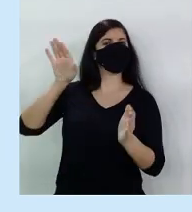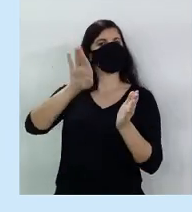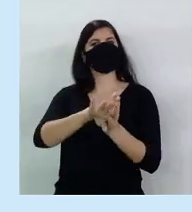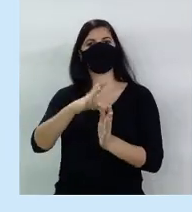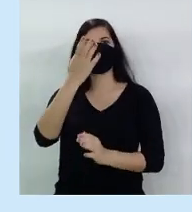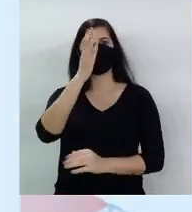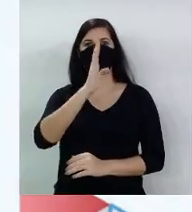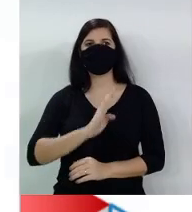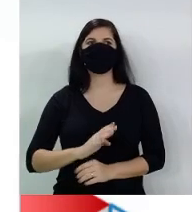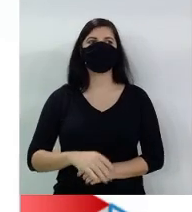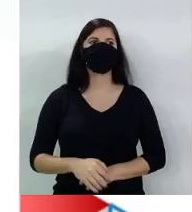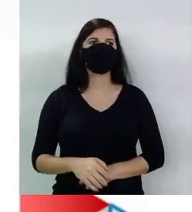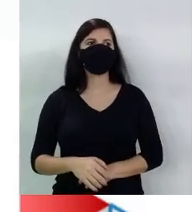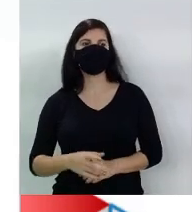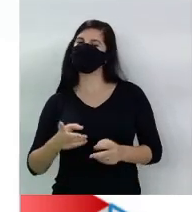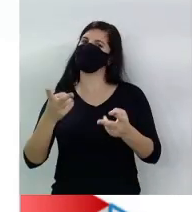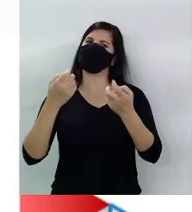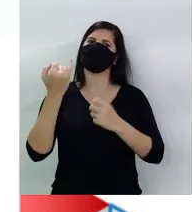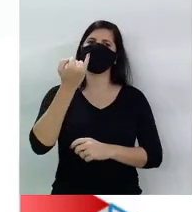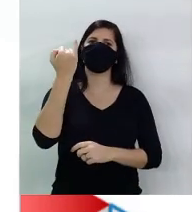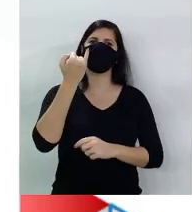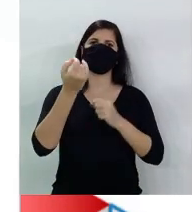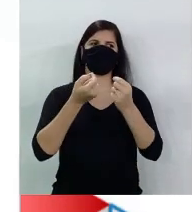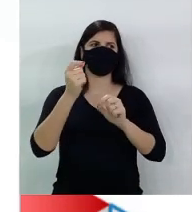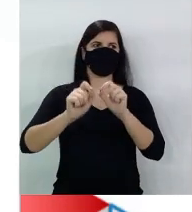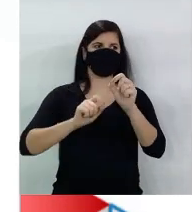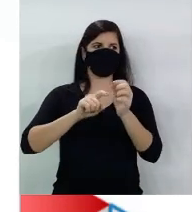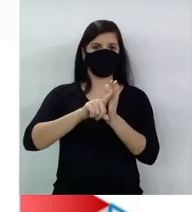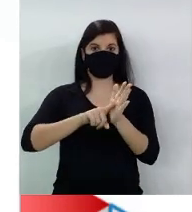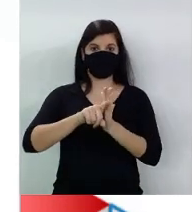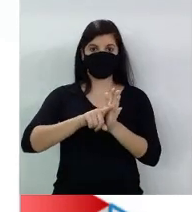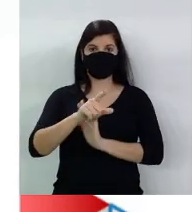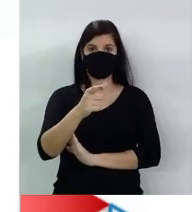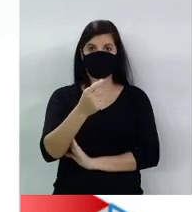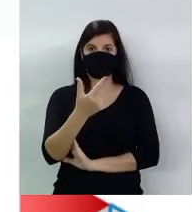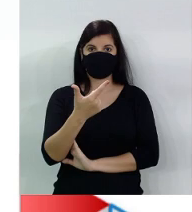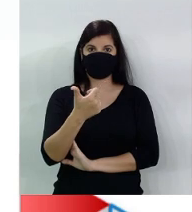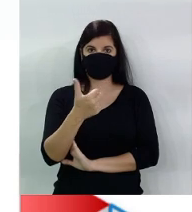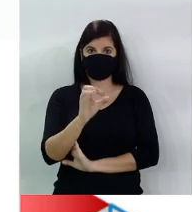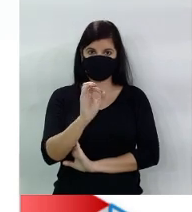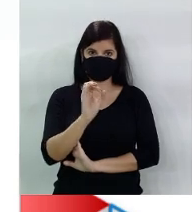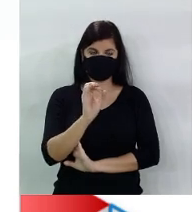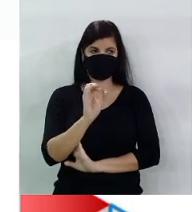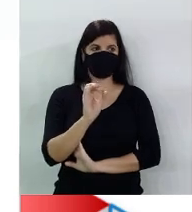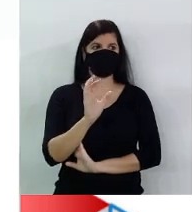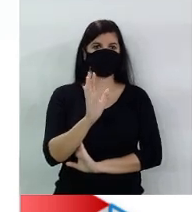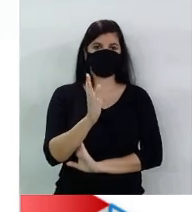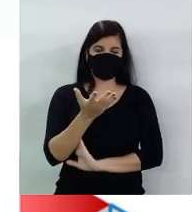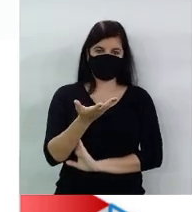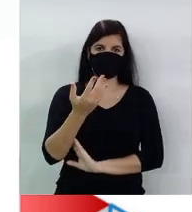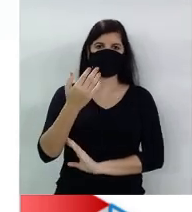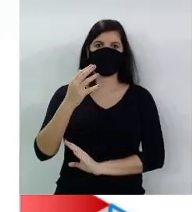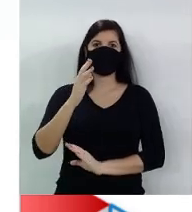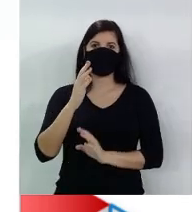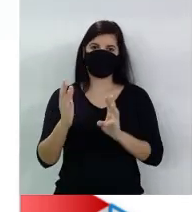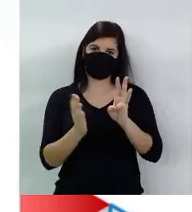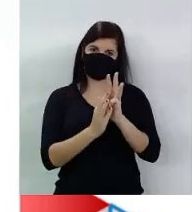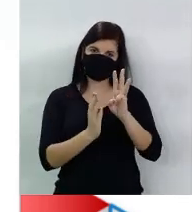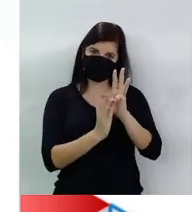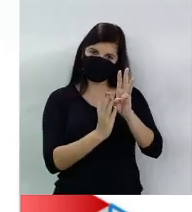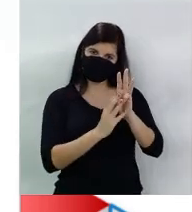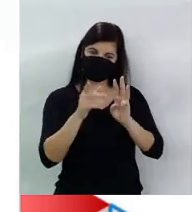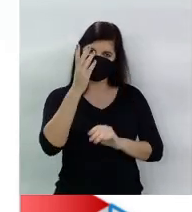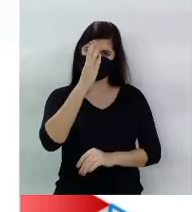na tela um ponto importante. Segundo o censo 2010, nós temos o seguinte: as tradições indígenas